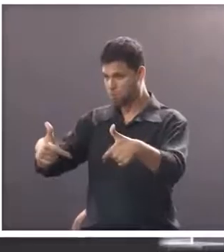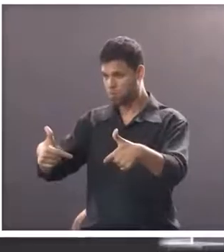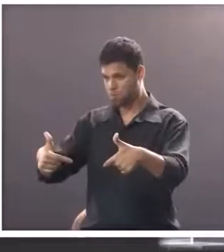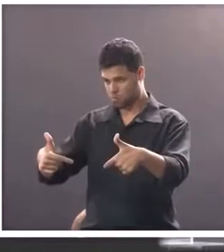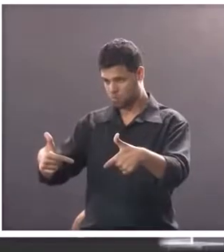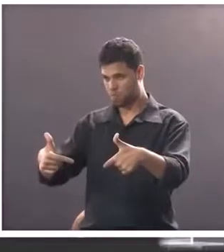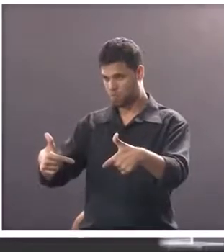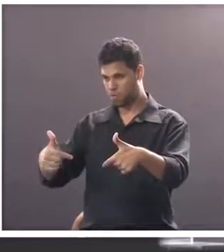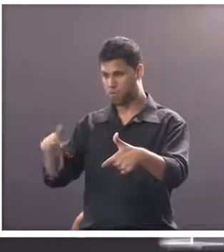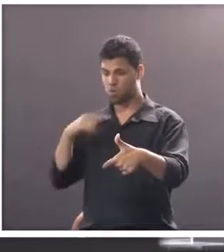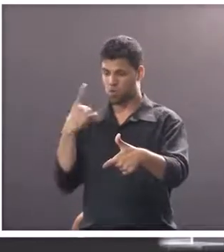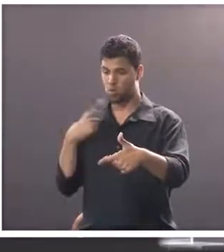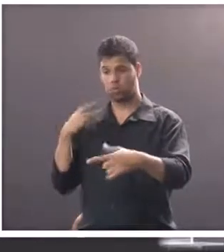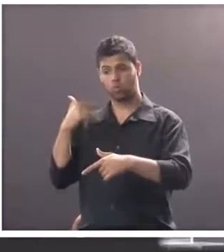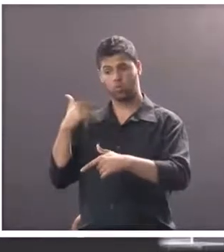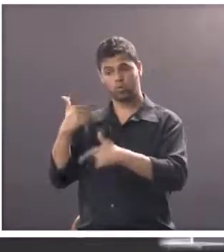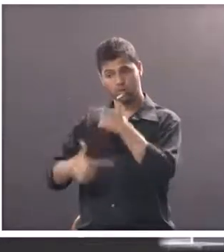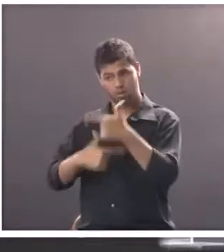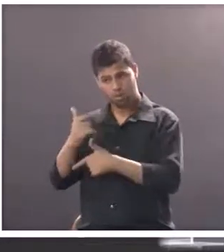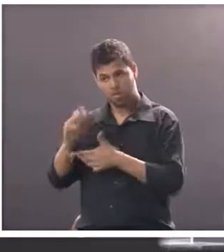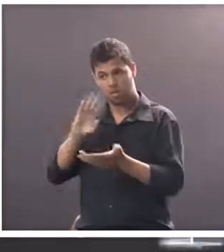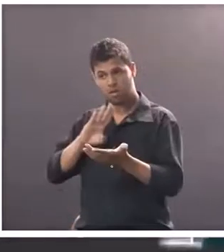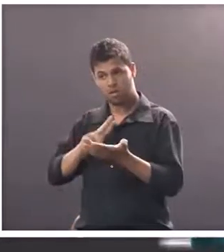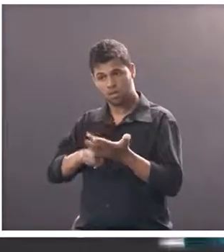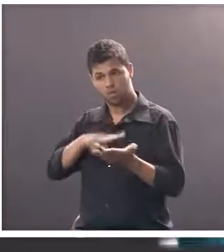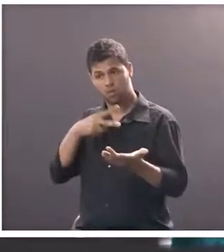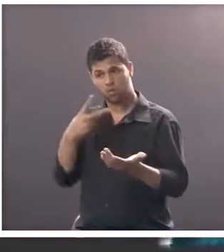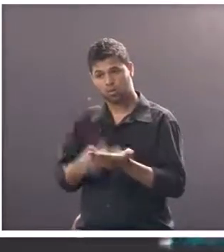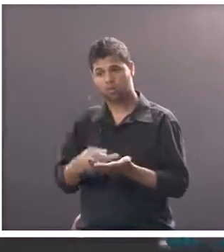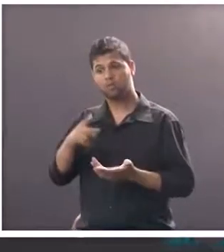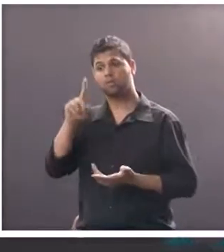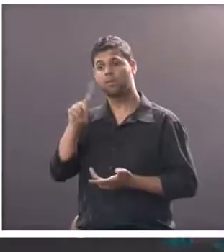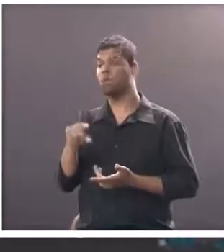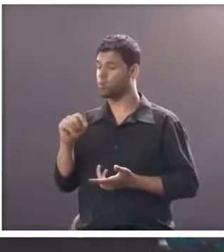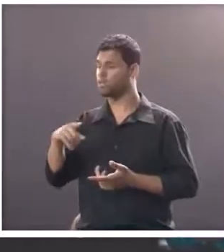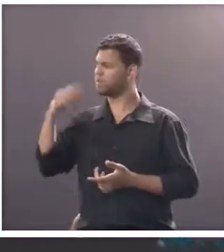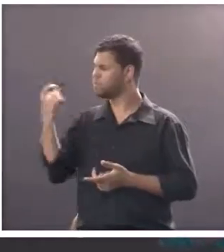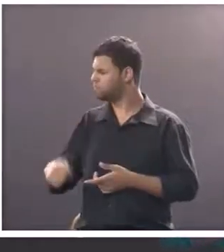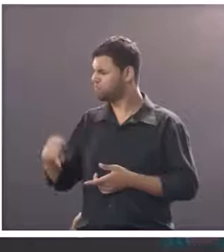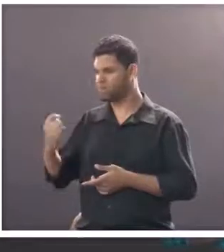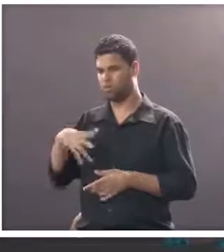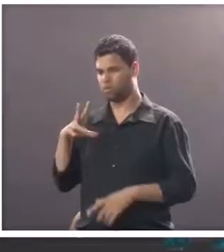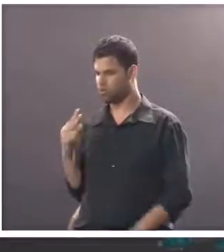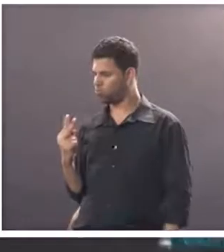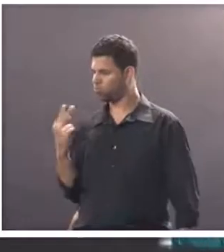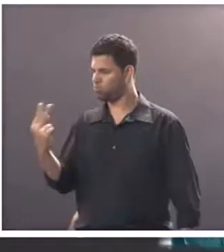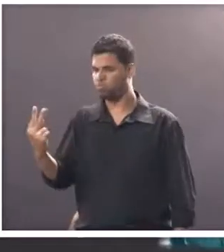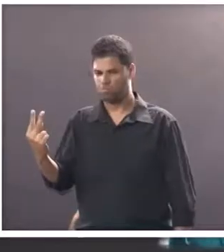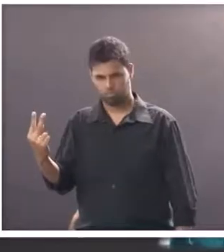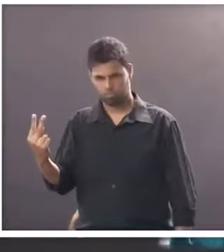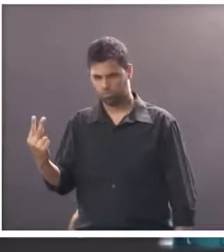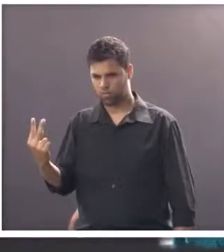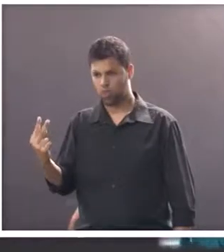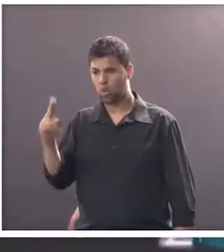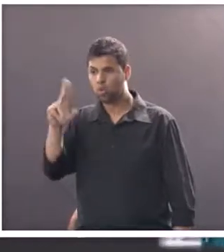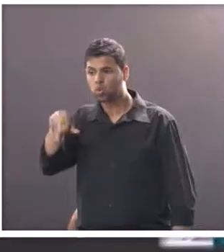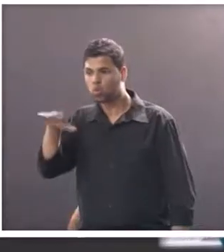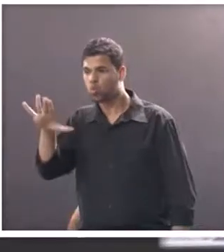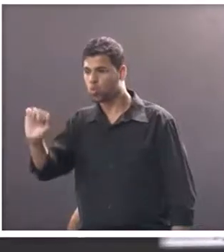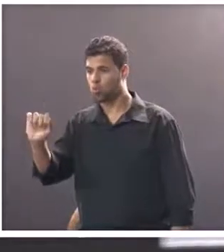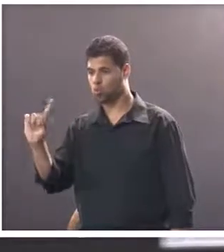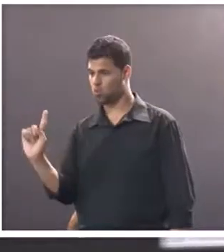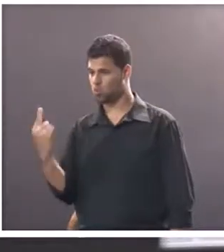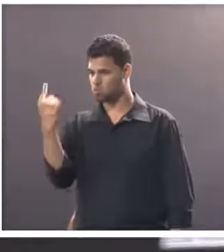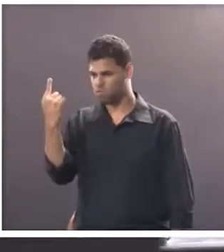trabalho de tradução, ele é estritamente em dupla, é sempre com o outro. Você não faz nada